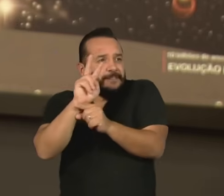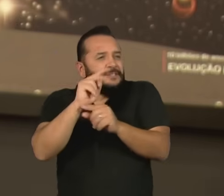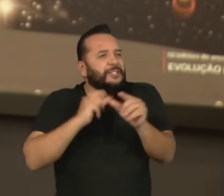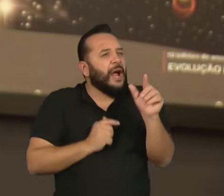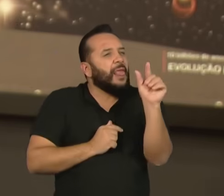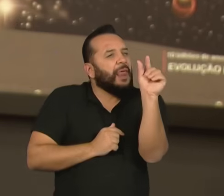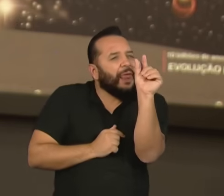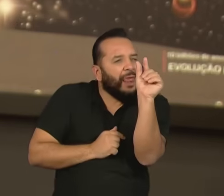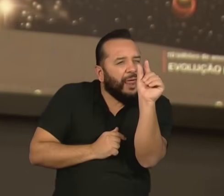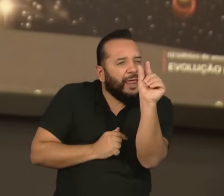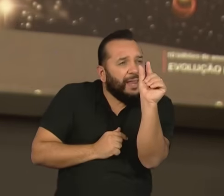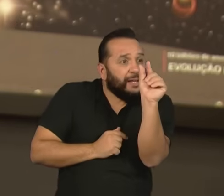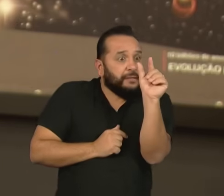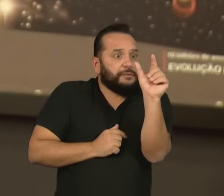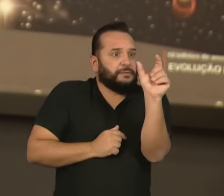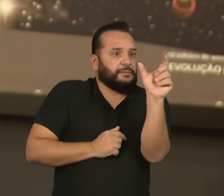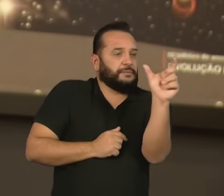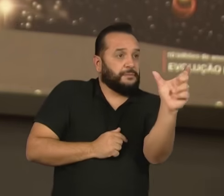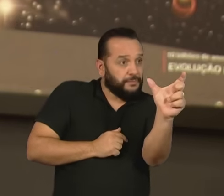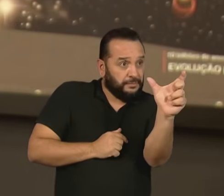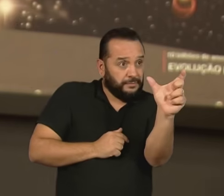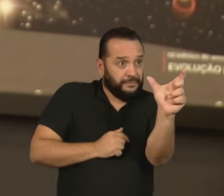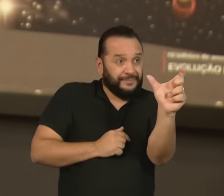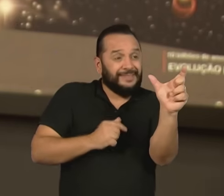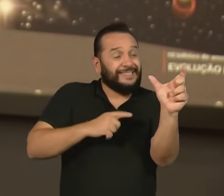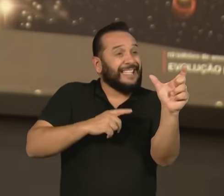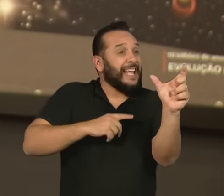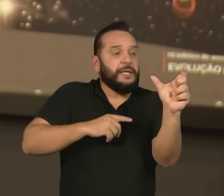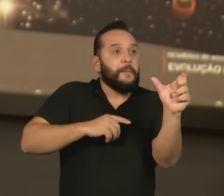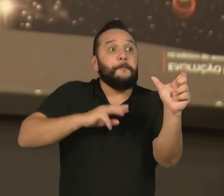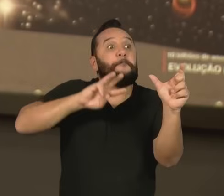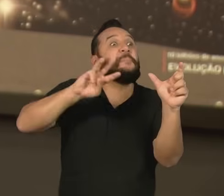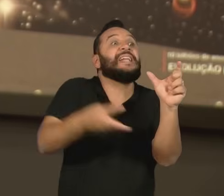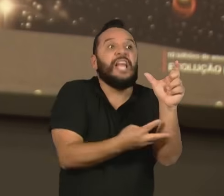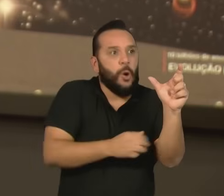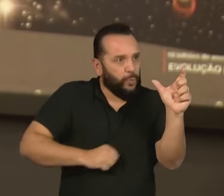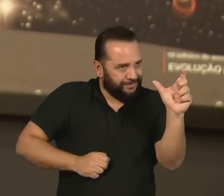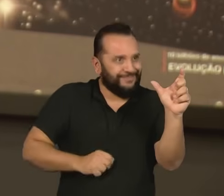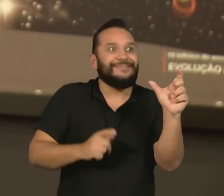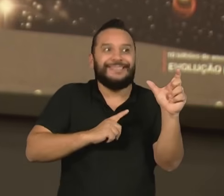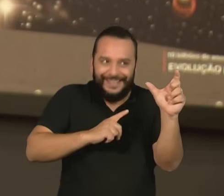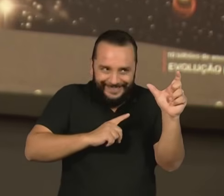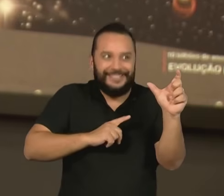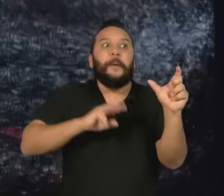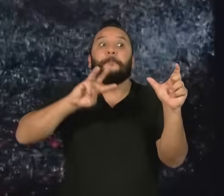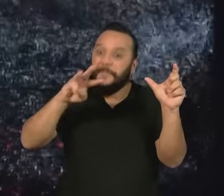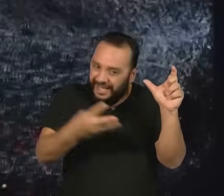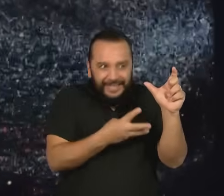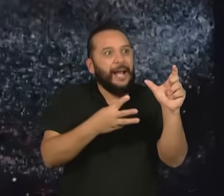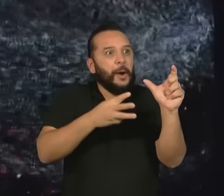centímetros, é na faixa do 1 milhão de fragmentos, aí o monitoramento é estatístico.